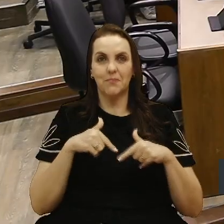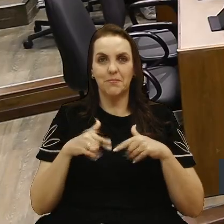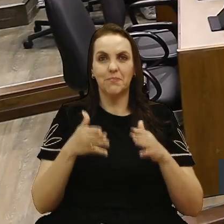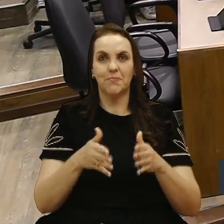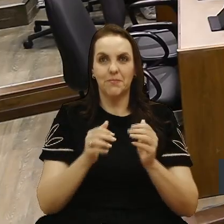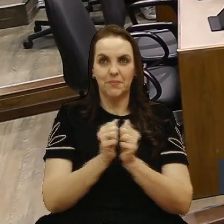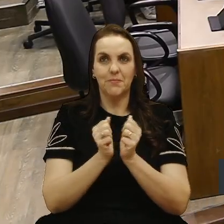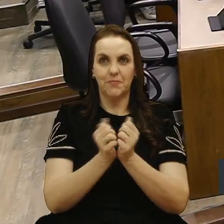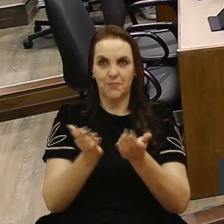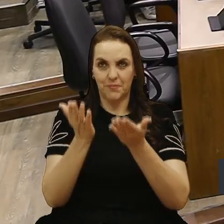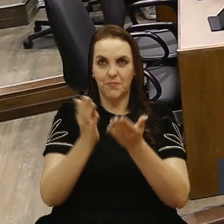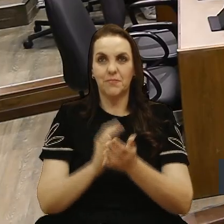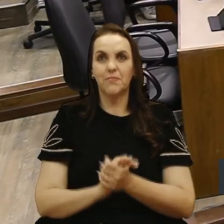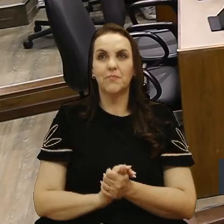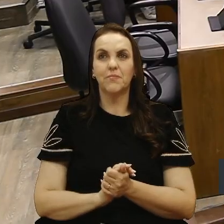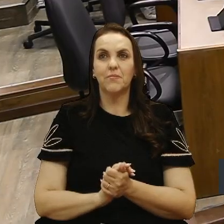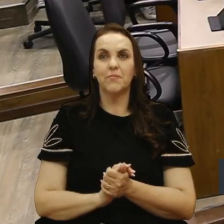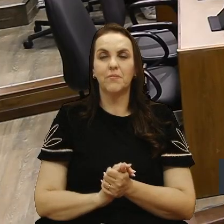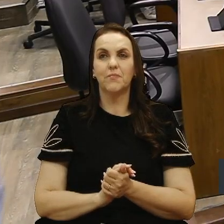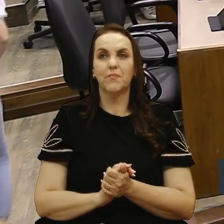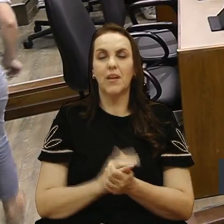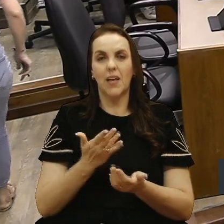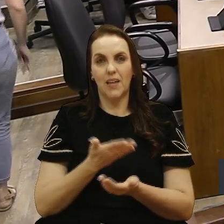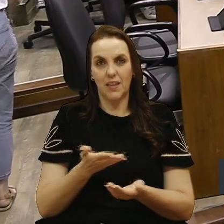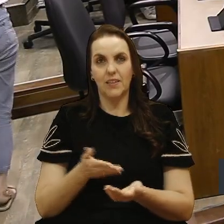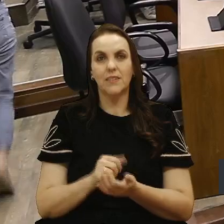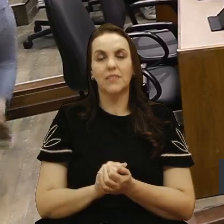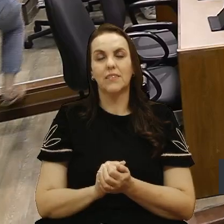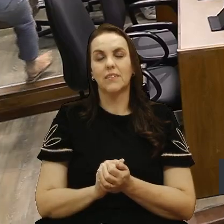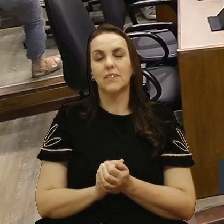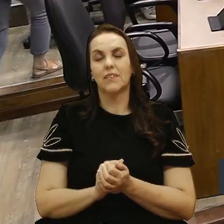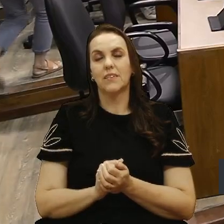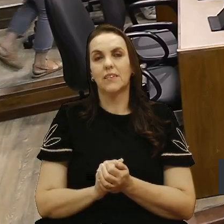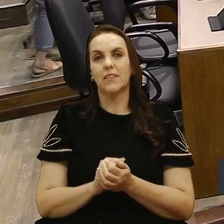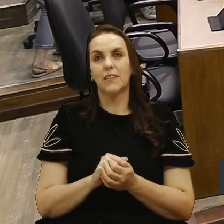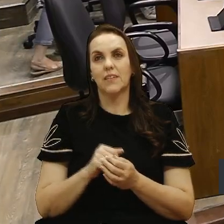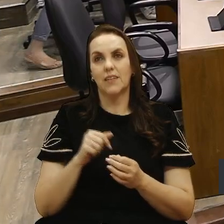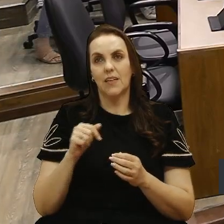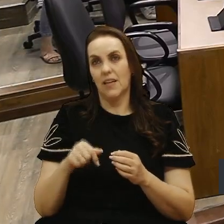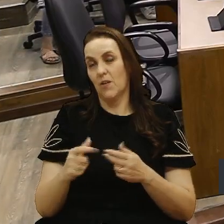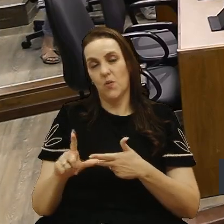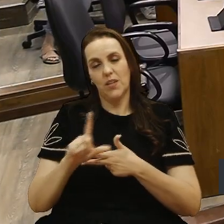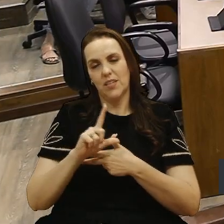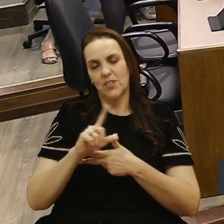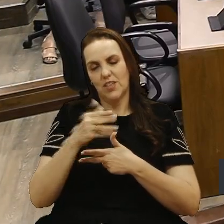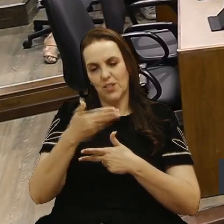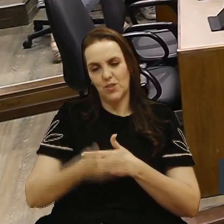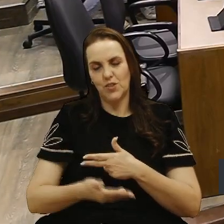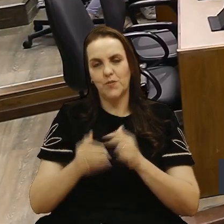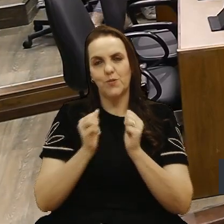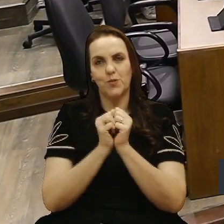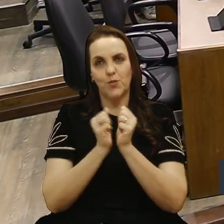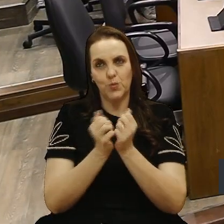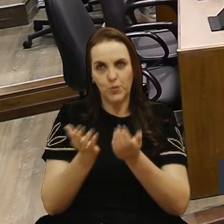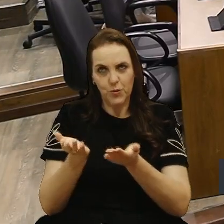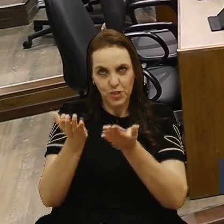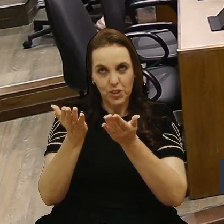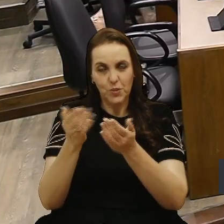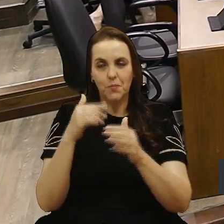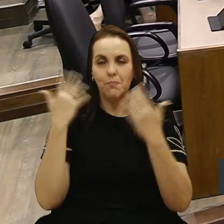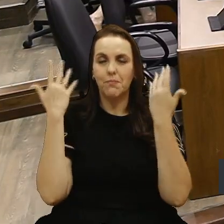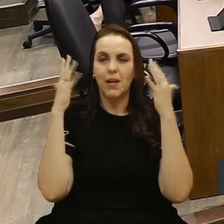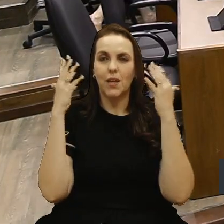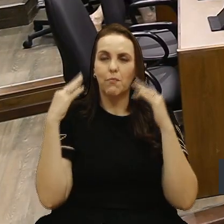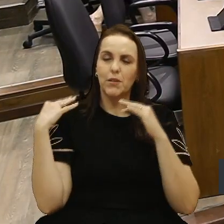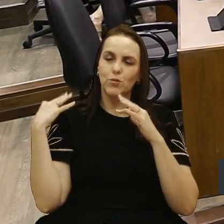dividido aqui o Legislativo, lhe parabenizar, né? Por todo o seu trabalho e lhe dar